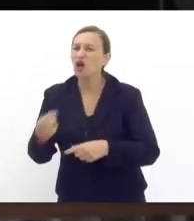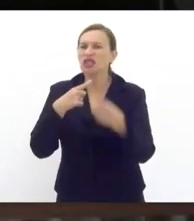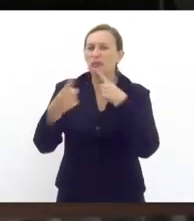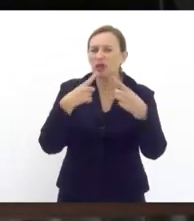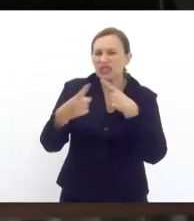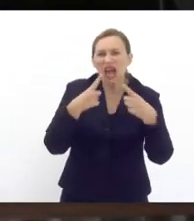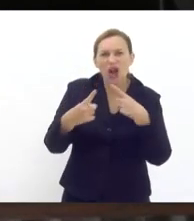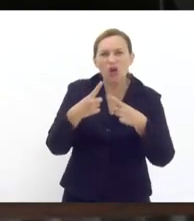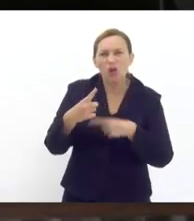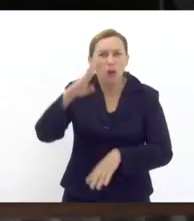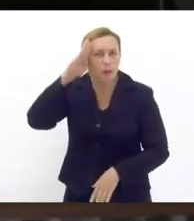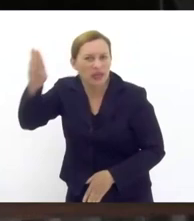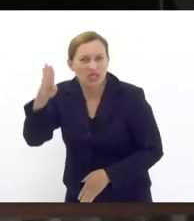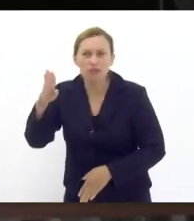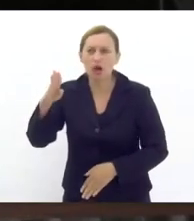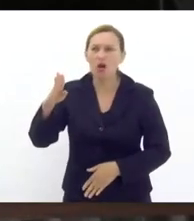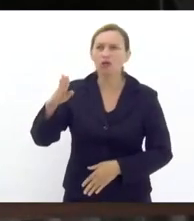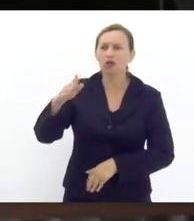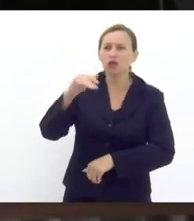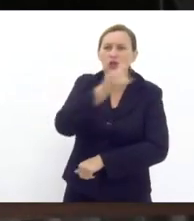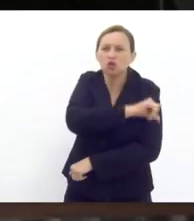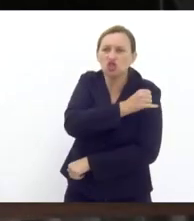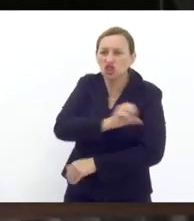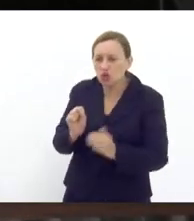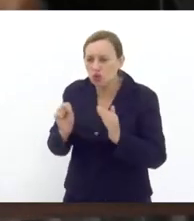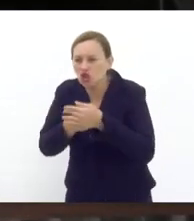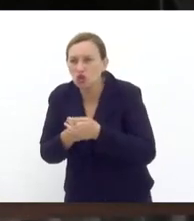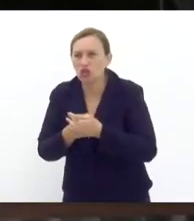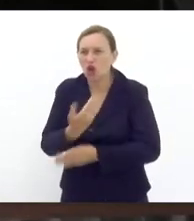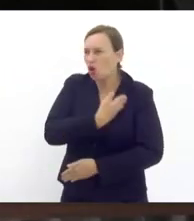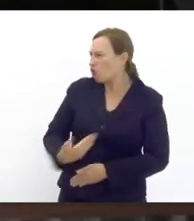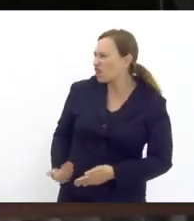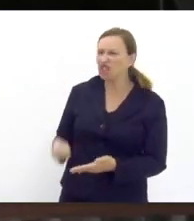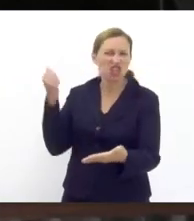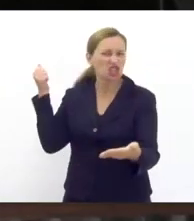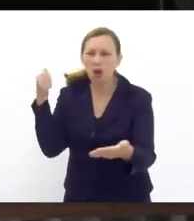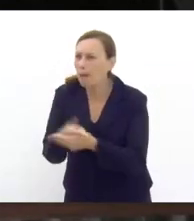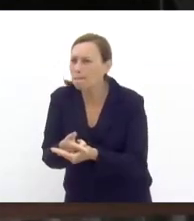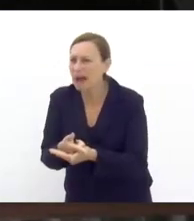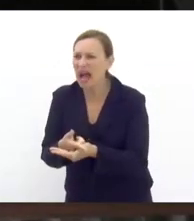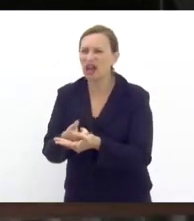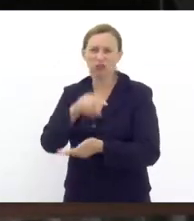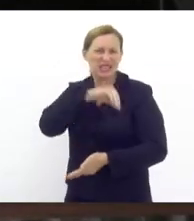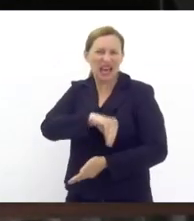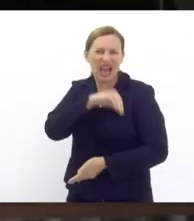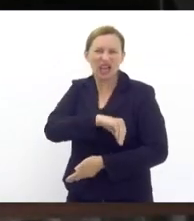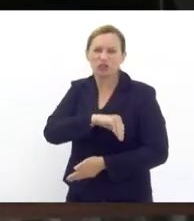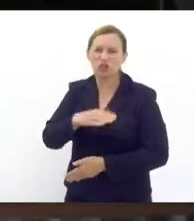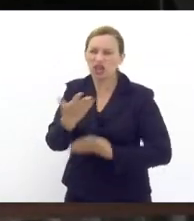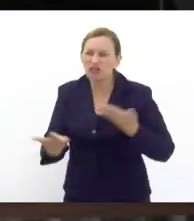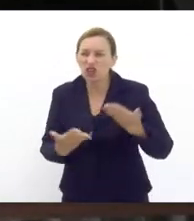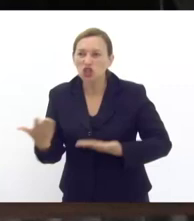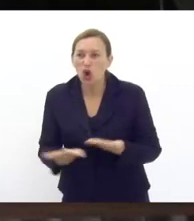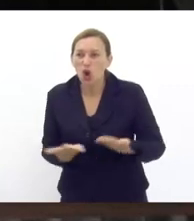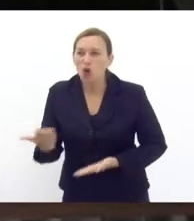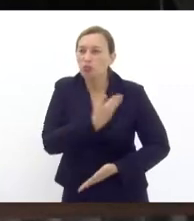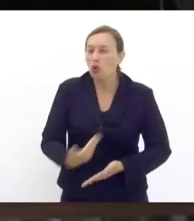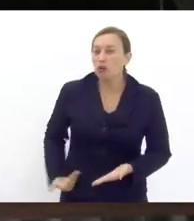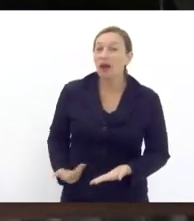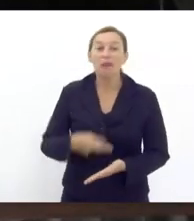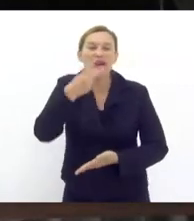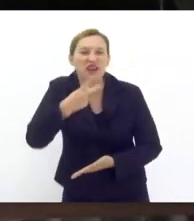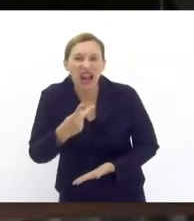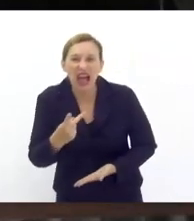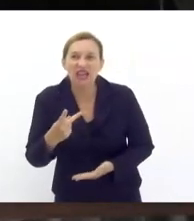para mascarar o debate que tem hoje que o governador não paga a recomposição salarial dos servidores. É para mascarar